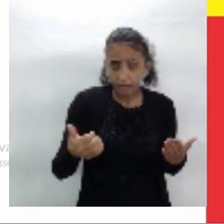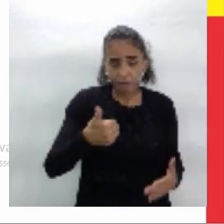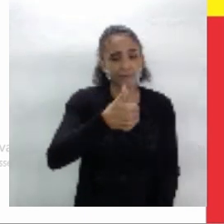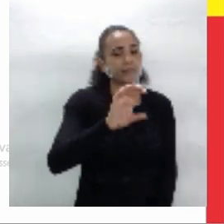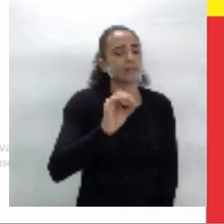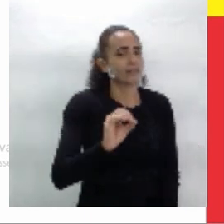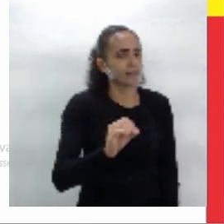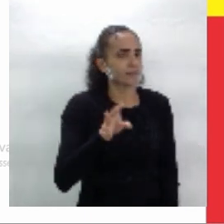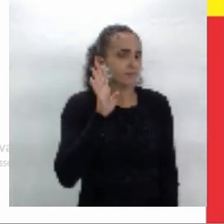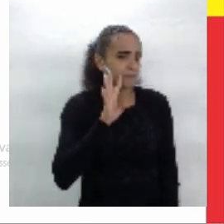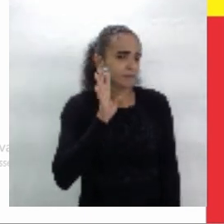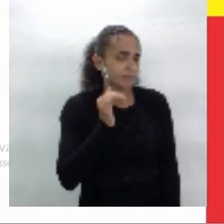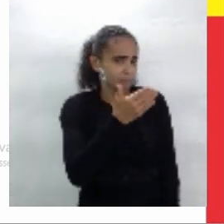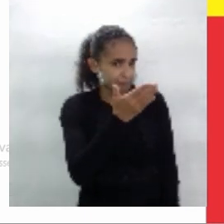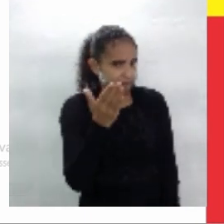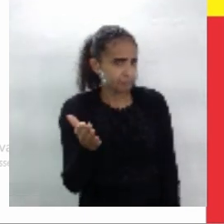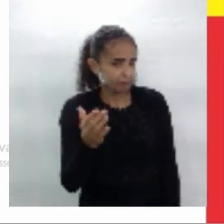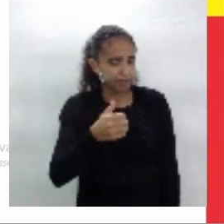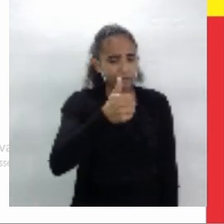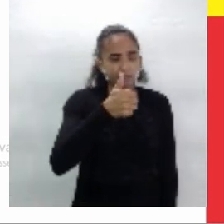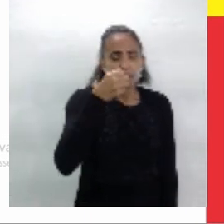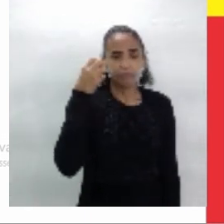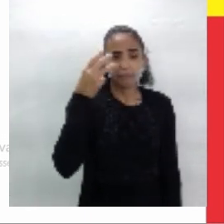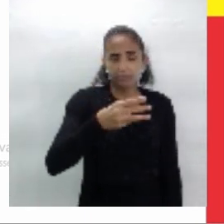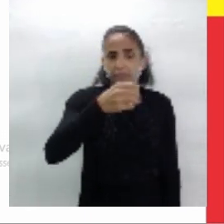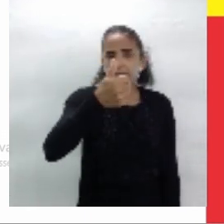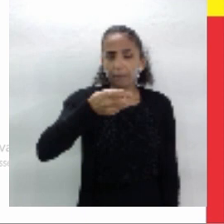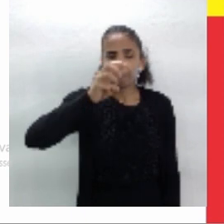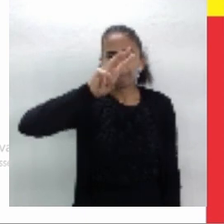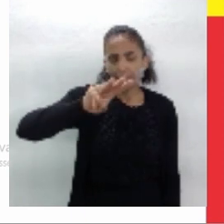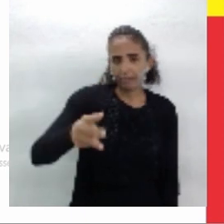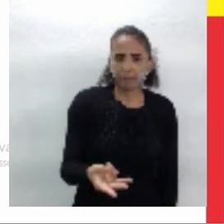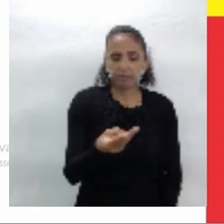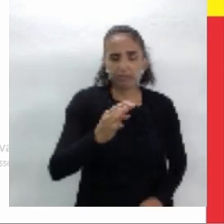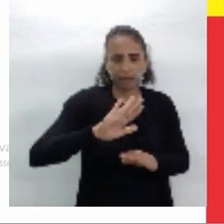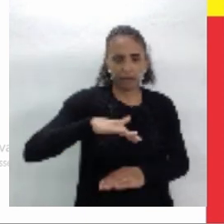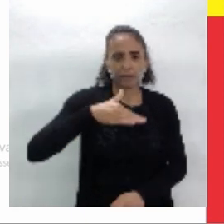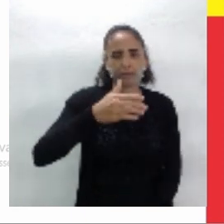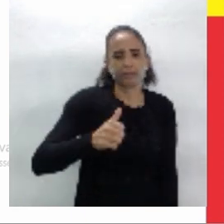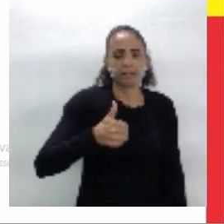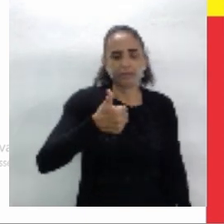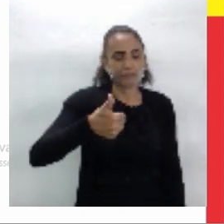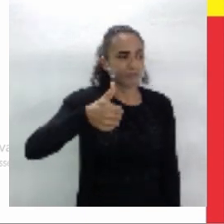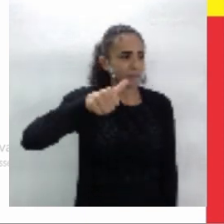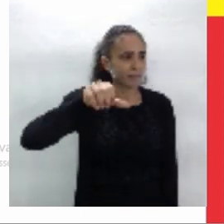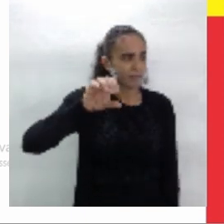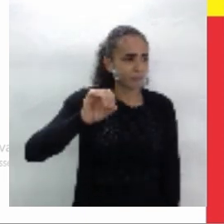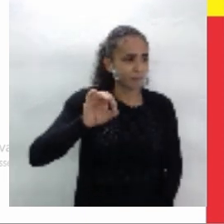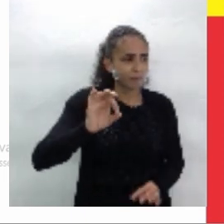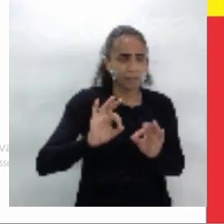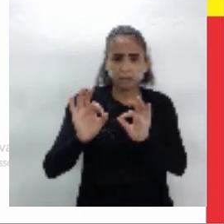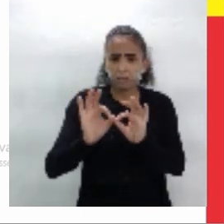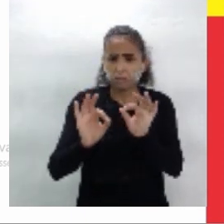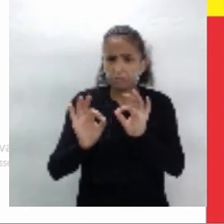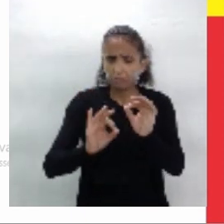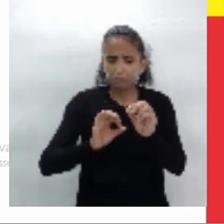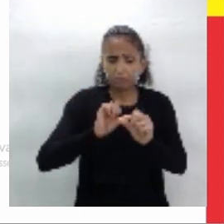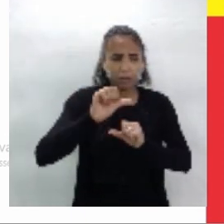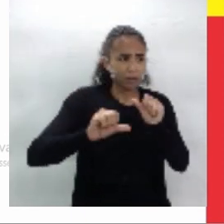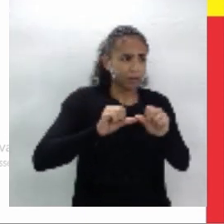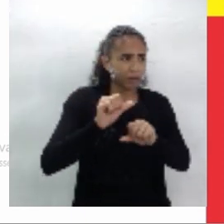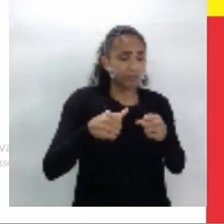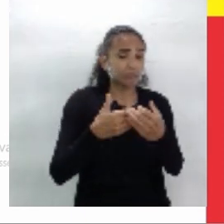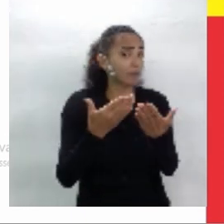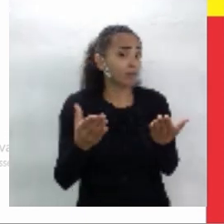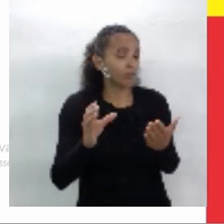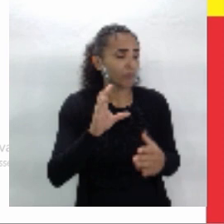10. Beleza? Então, 31 milhões, a potência de 10 é 10 milhões. Transformando em potência, quantos